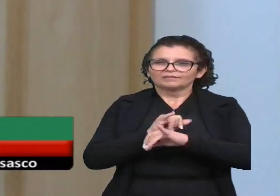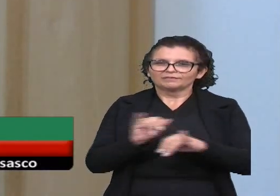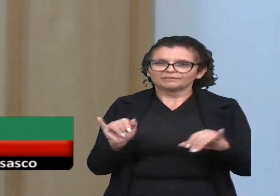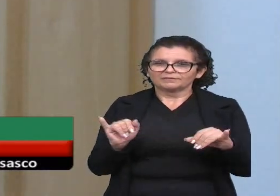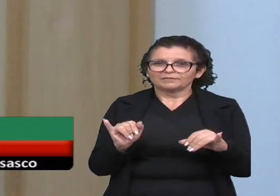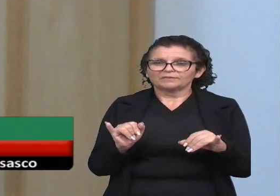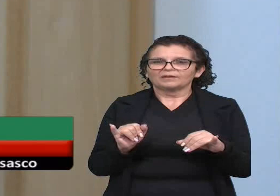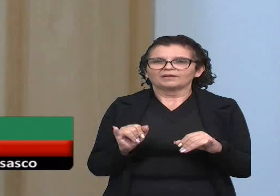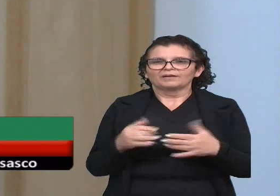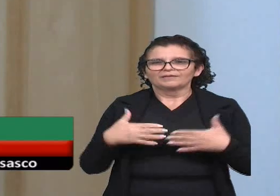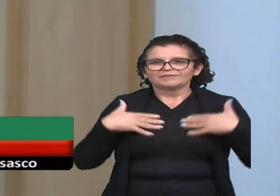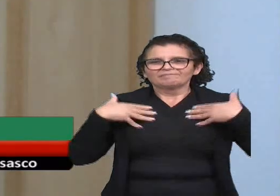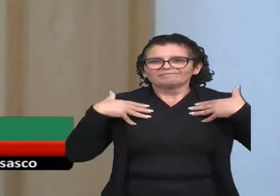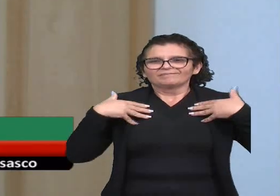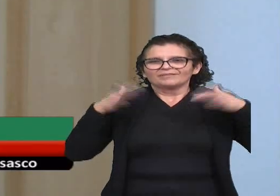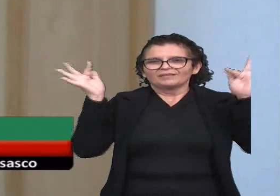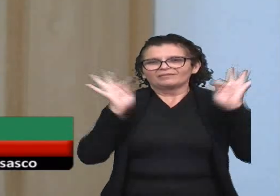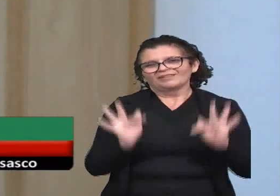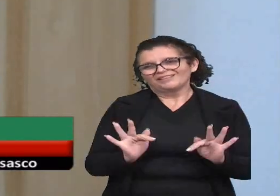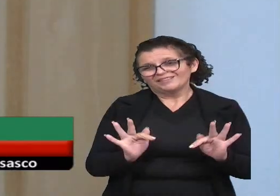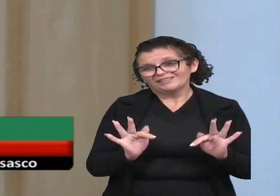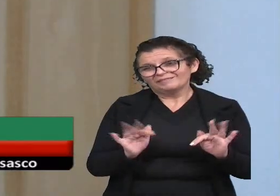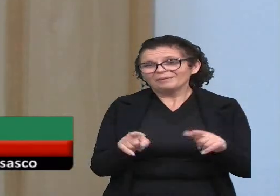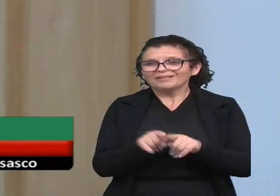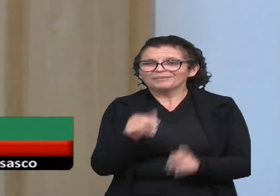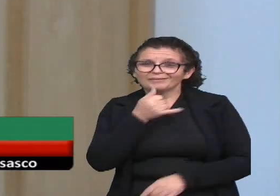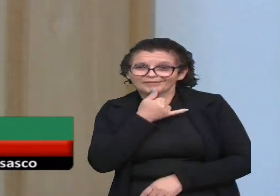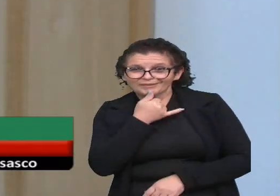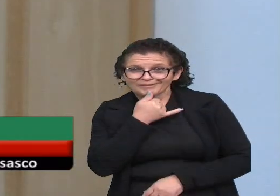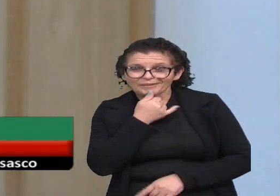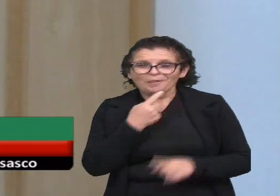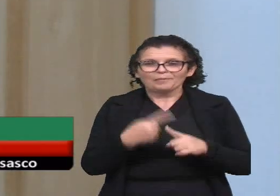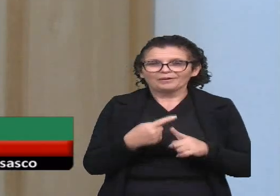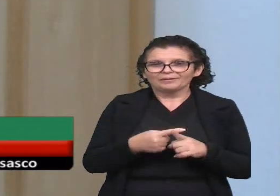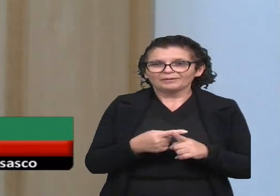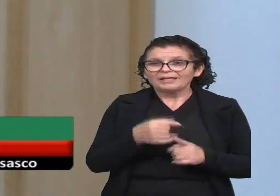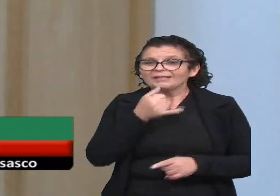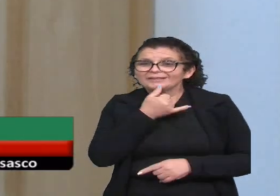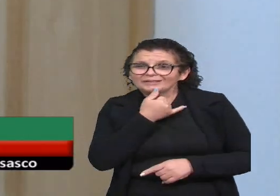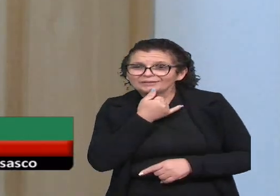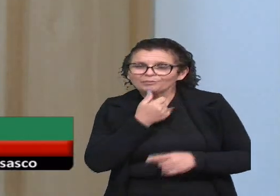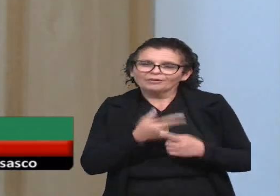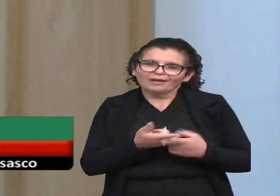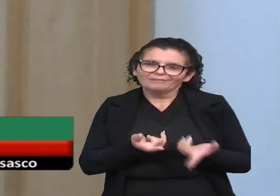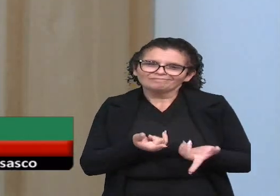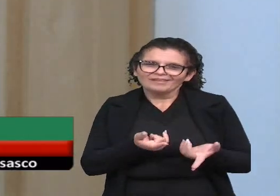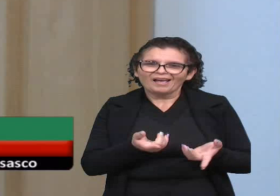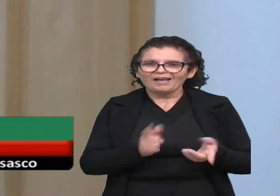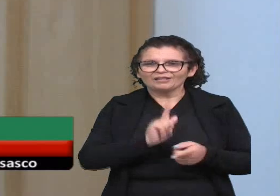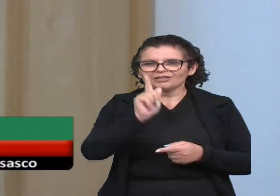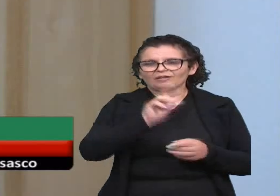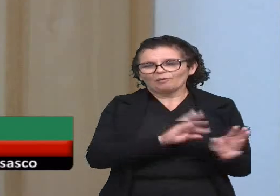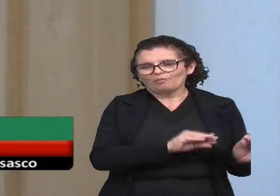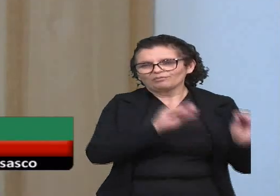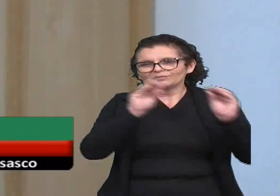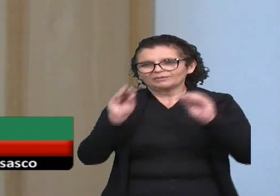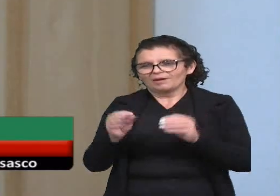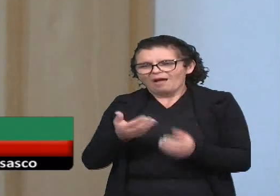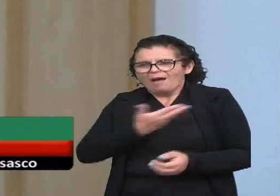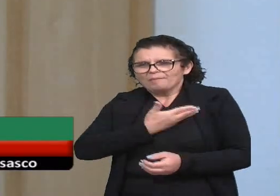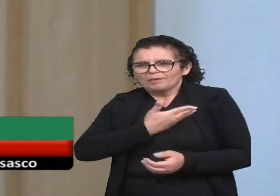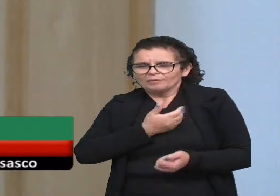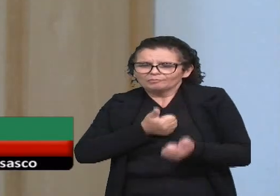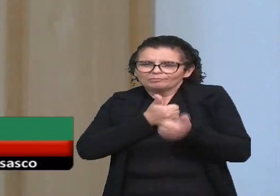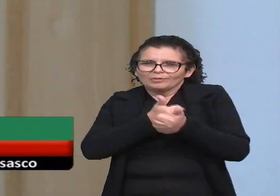notícia que nos deixou felizes e tristes ao mesmo tempo. Tristes porque perdemos, de fato, um amigo próximo,